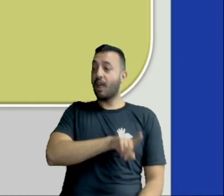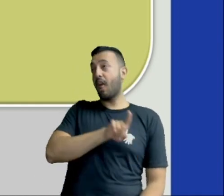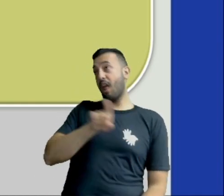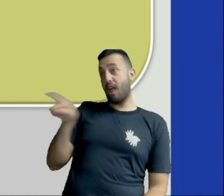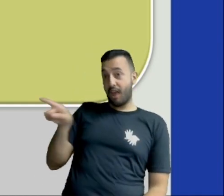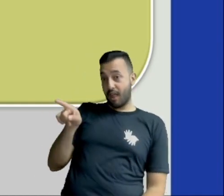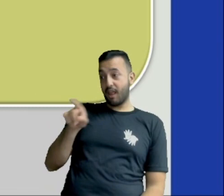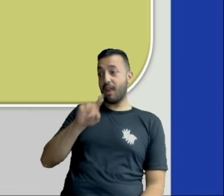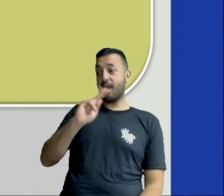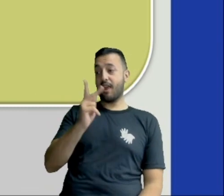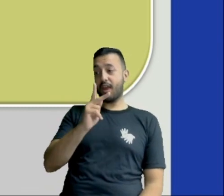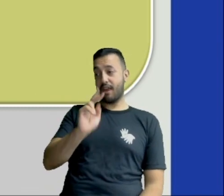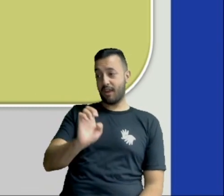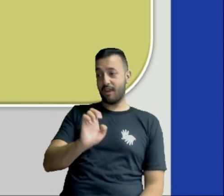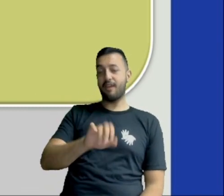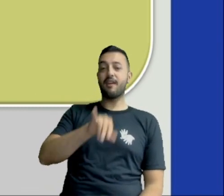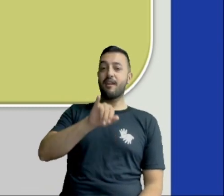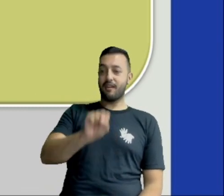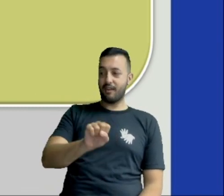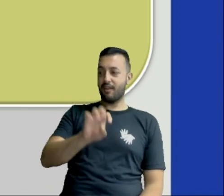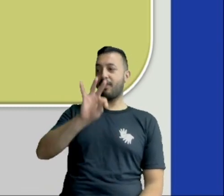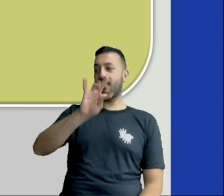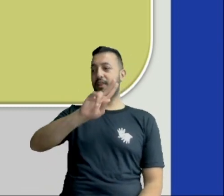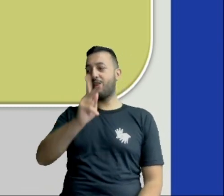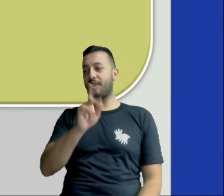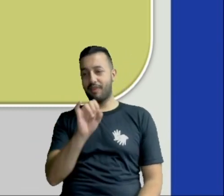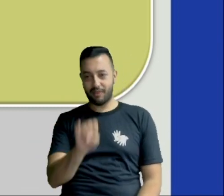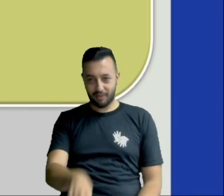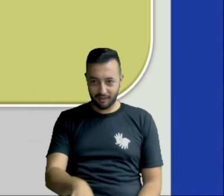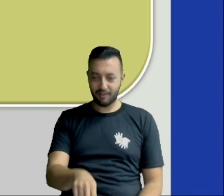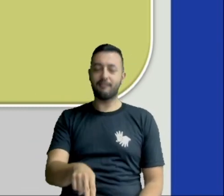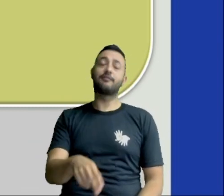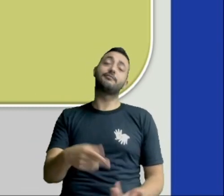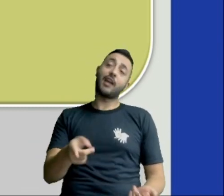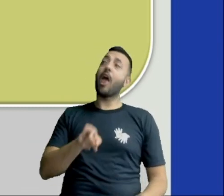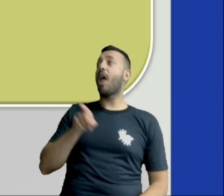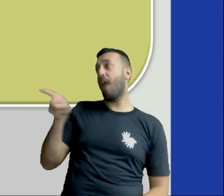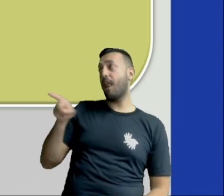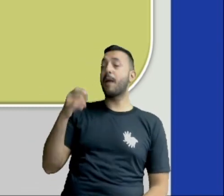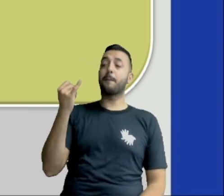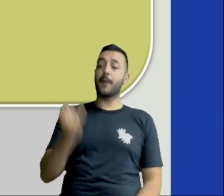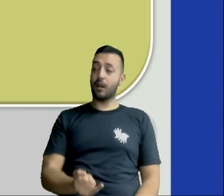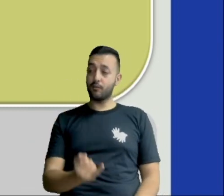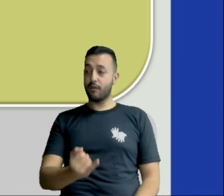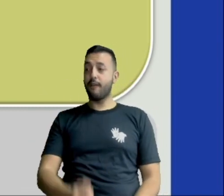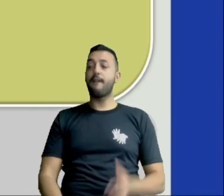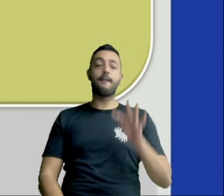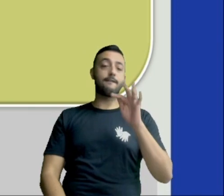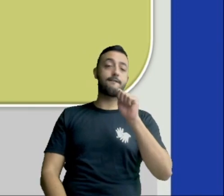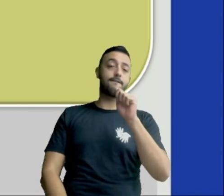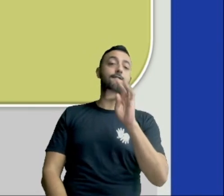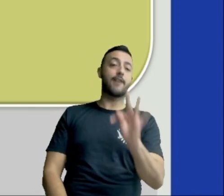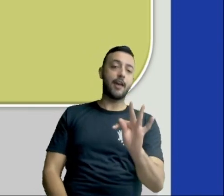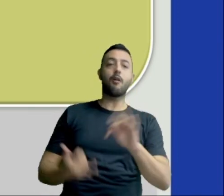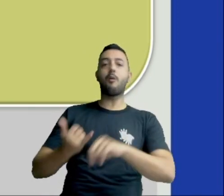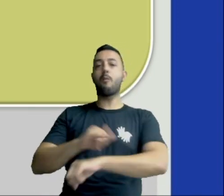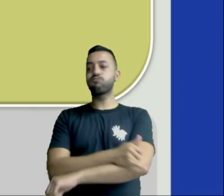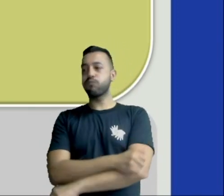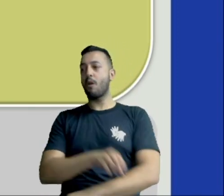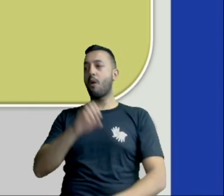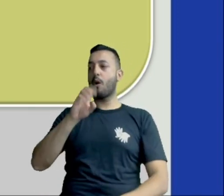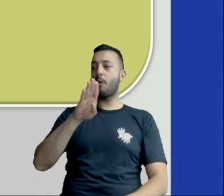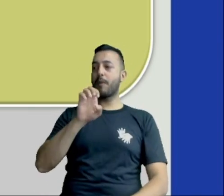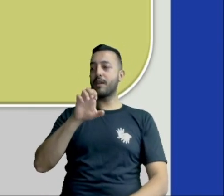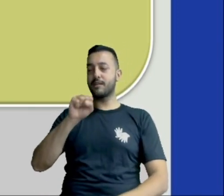thin. Ele é magro. Então, observaram que eu tenho 4 palavrinhas. Fat, gordo, obese,